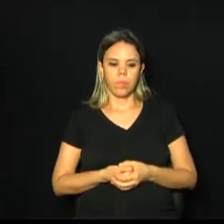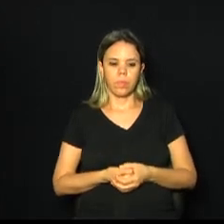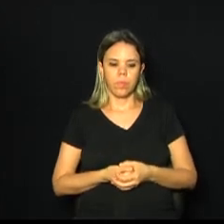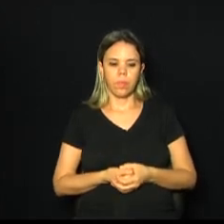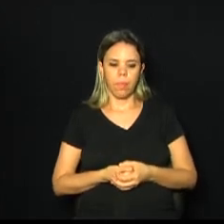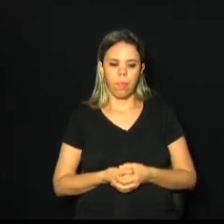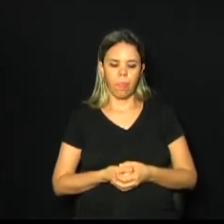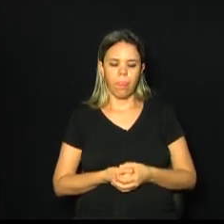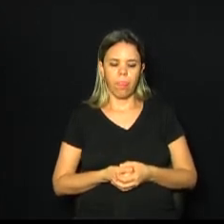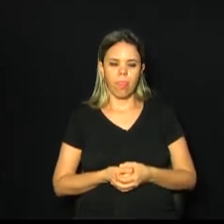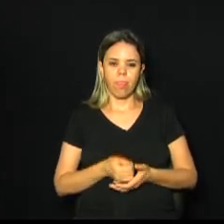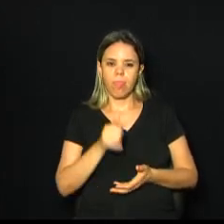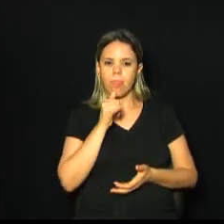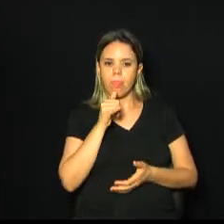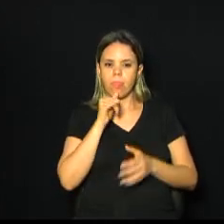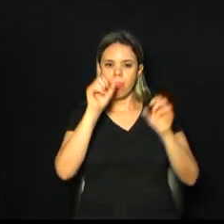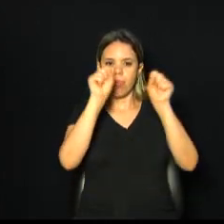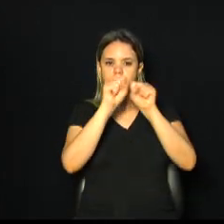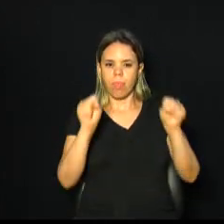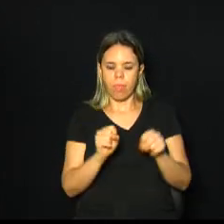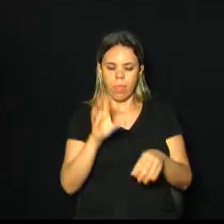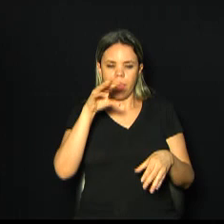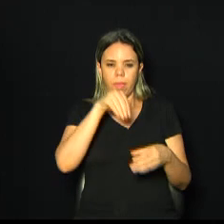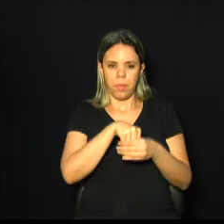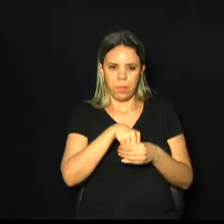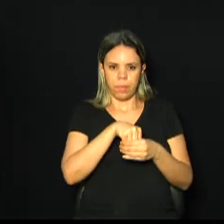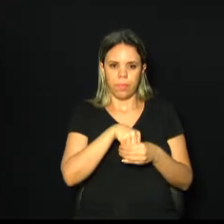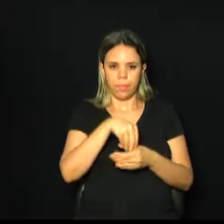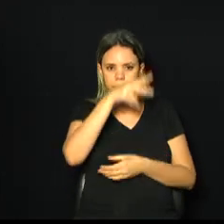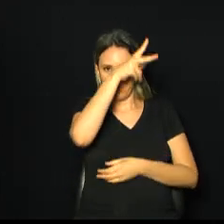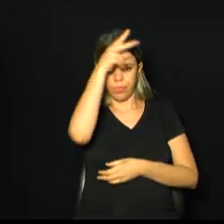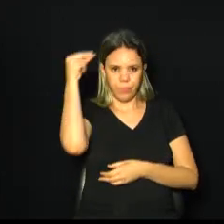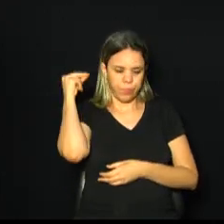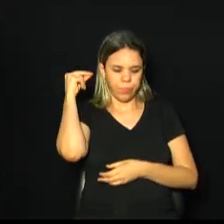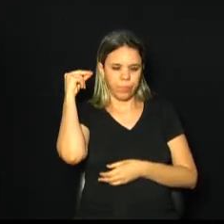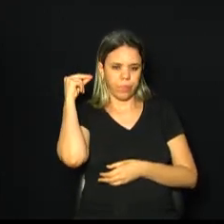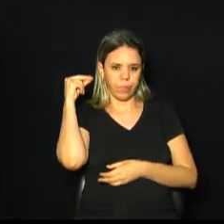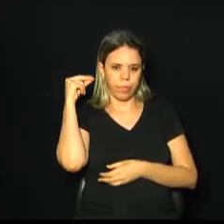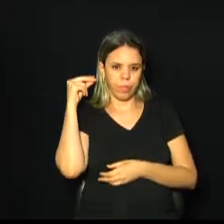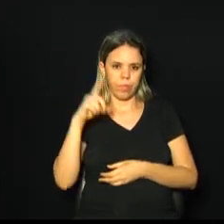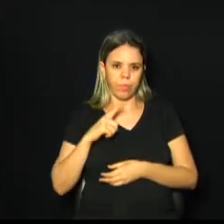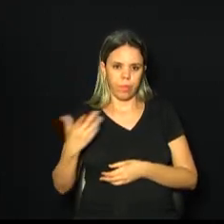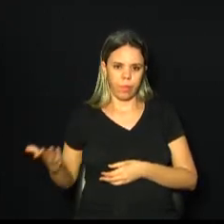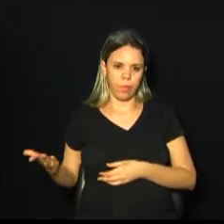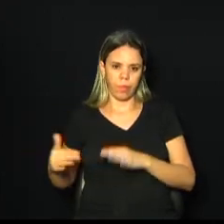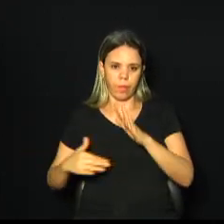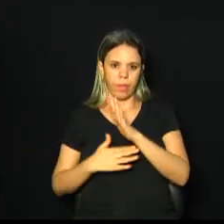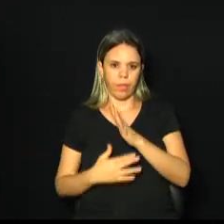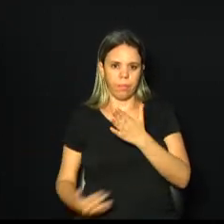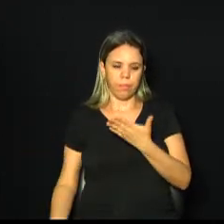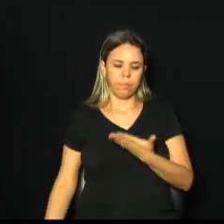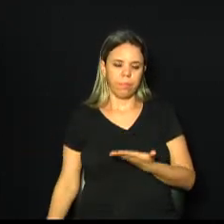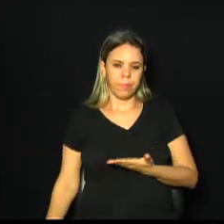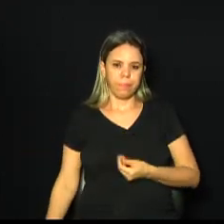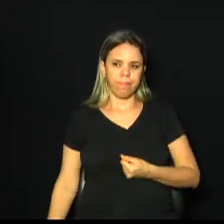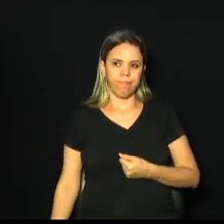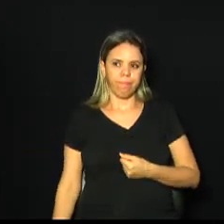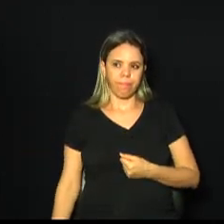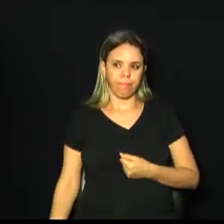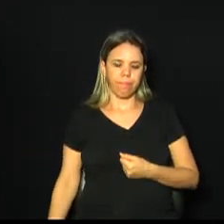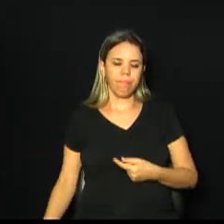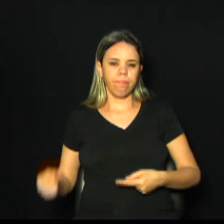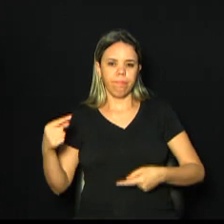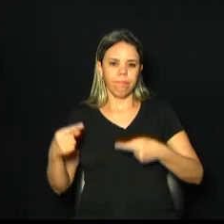Um dado, por exemplo, sistemas internos de prefeitura, nós estamos aqui numa Câmara, né, quanto à política